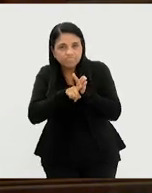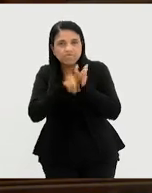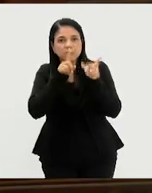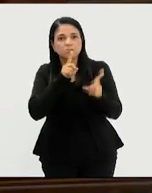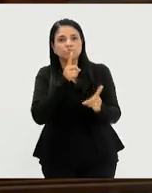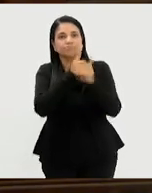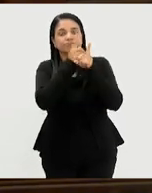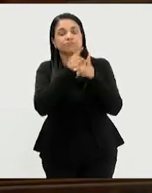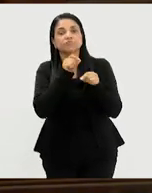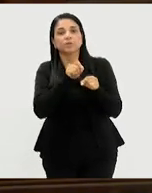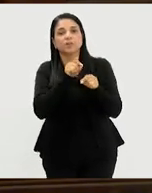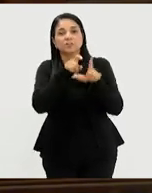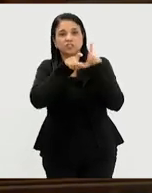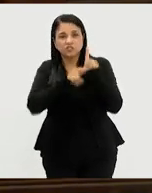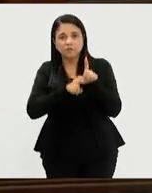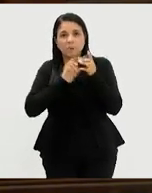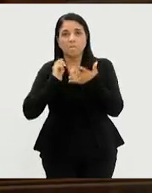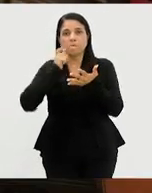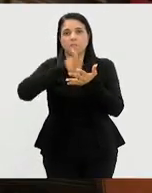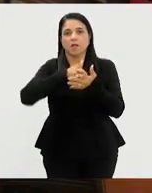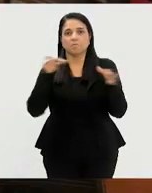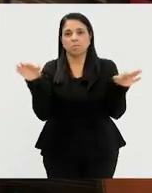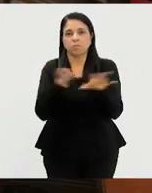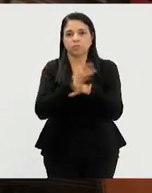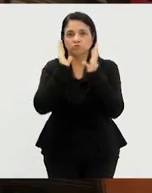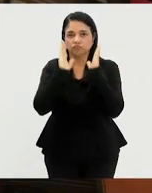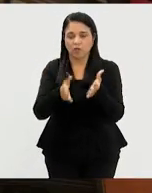do que paga muito obrigado senhor